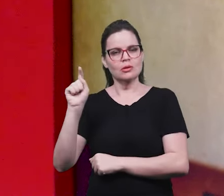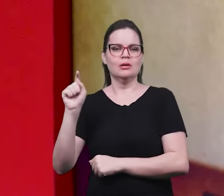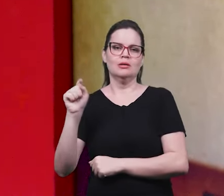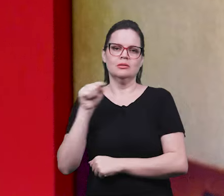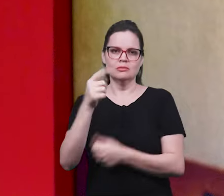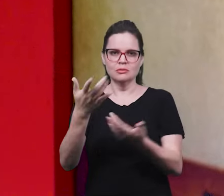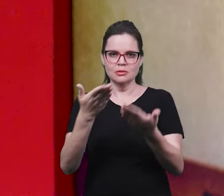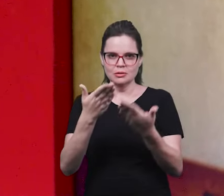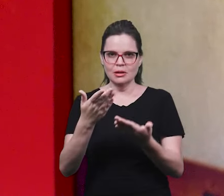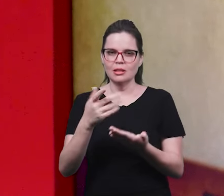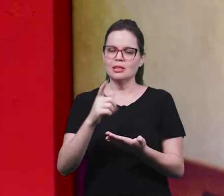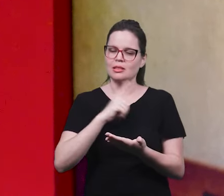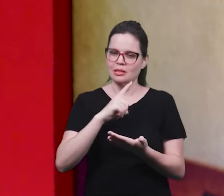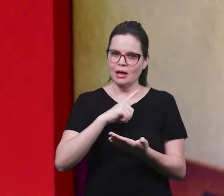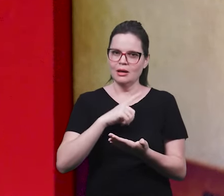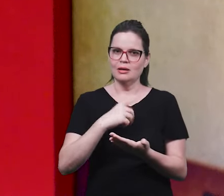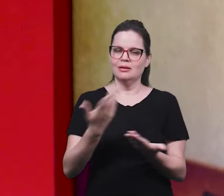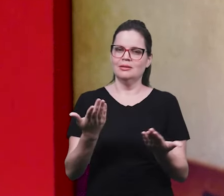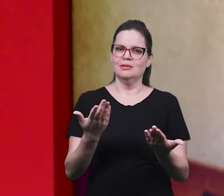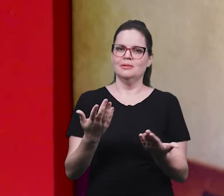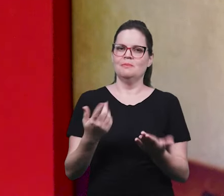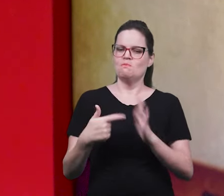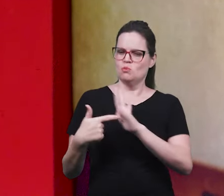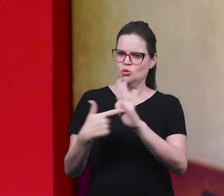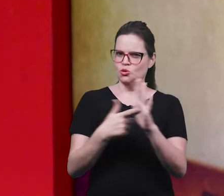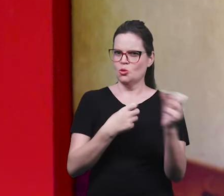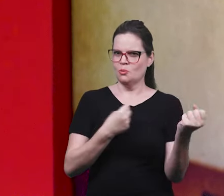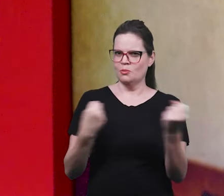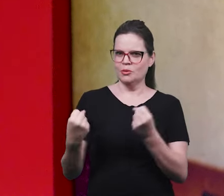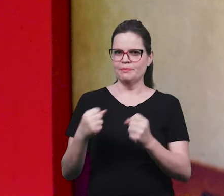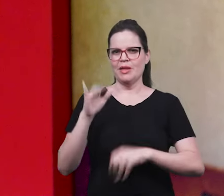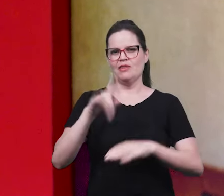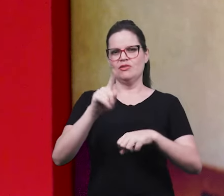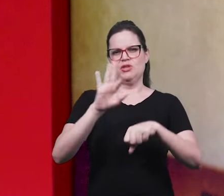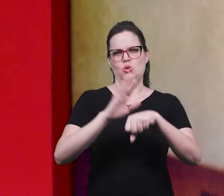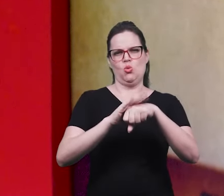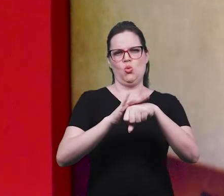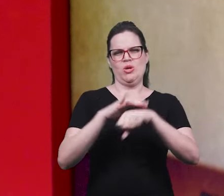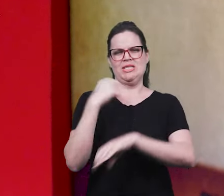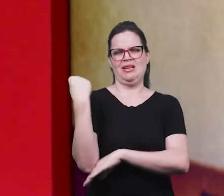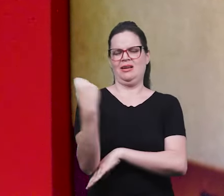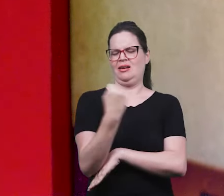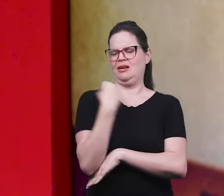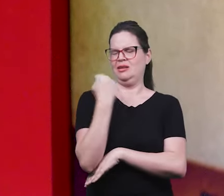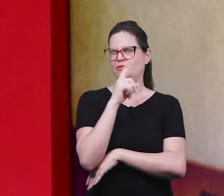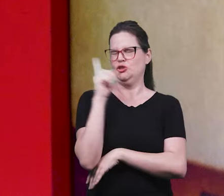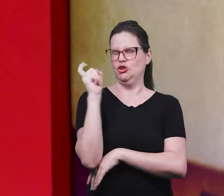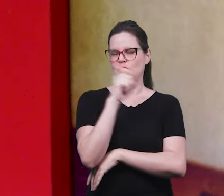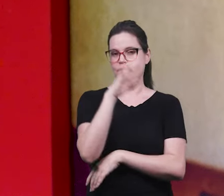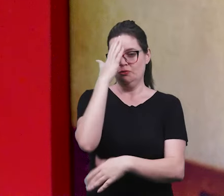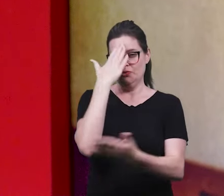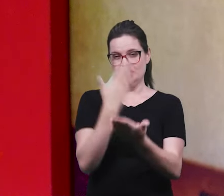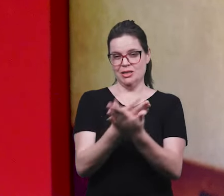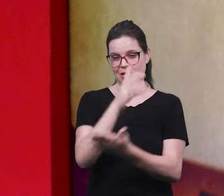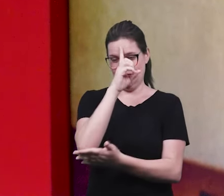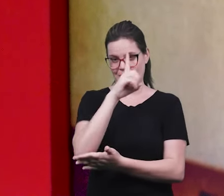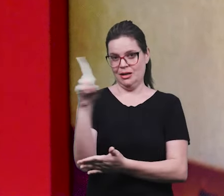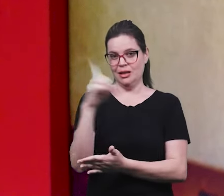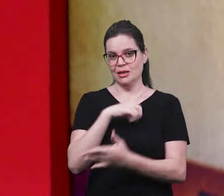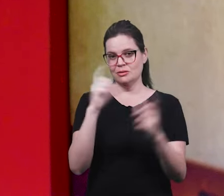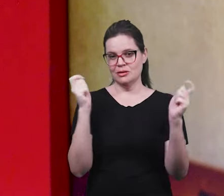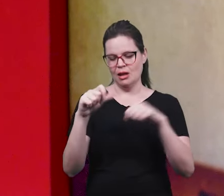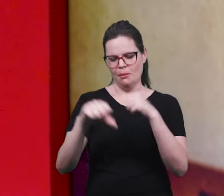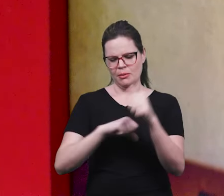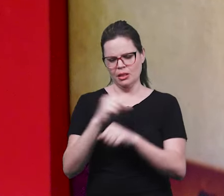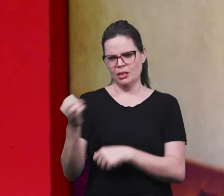que manifestou o seu poder mesmo, você muitas vezes está numa doença grave, está num momento difícil da sua vida, você crê que ele pode mudar tudo, certo?